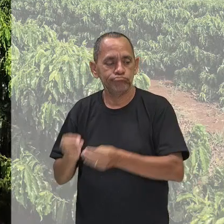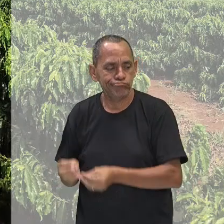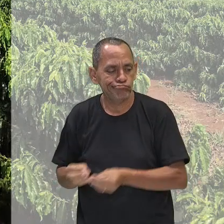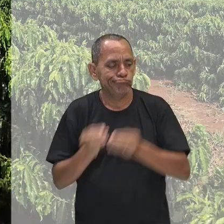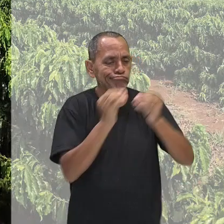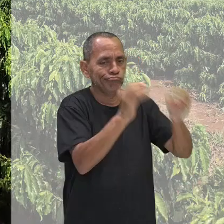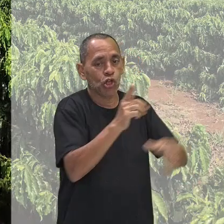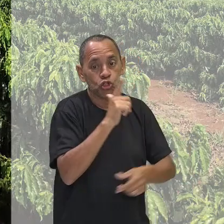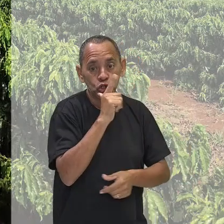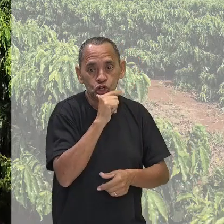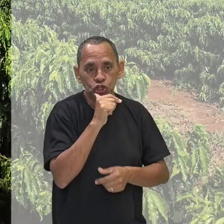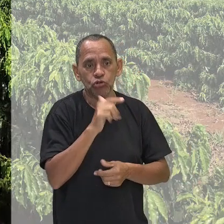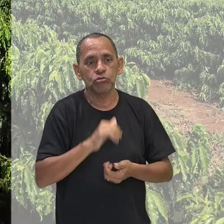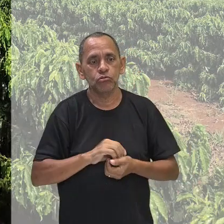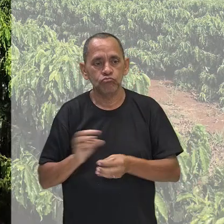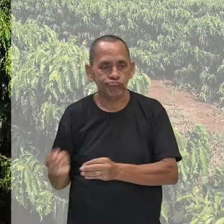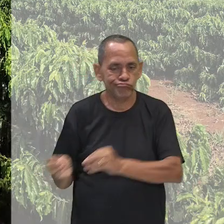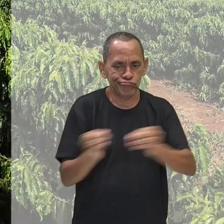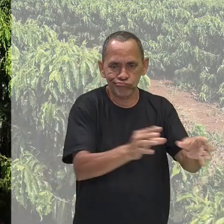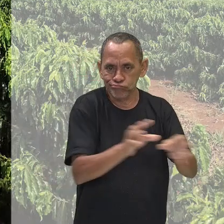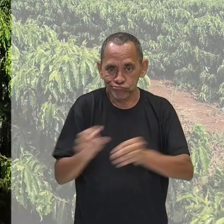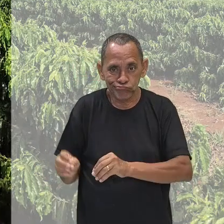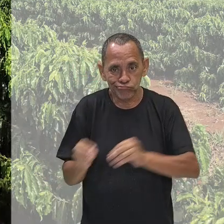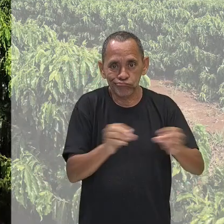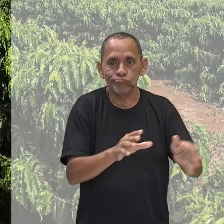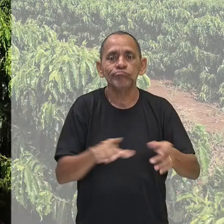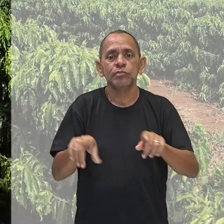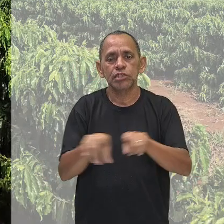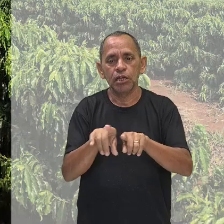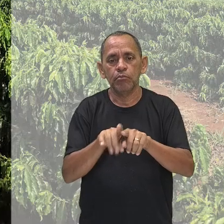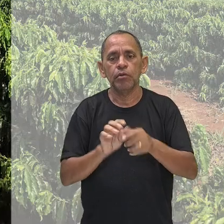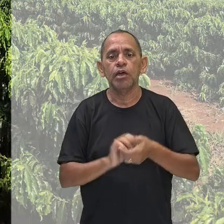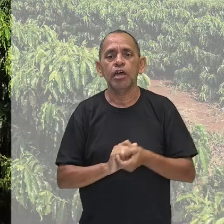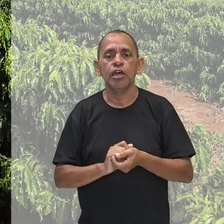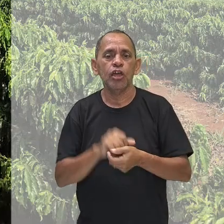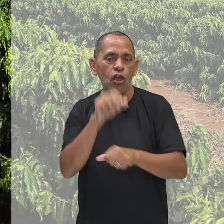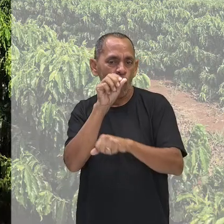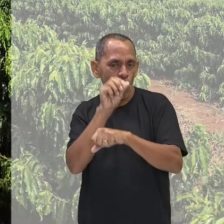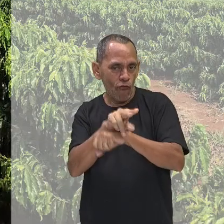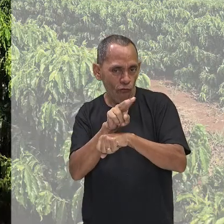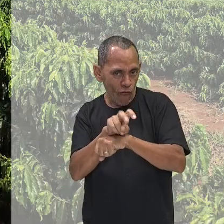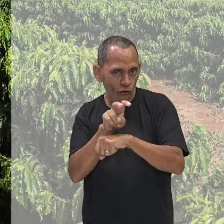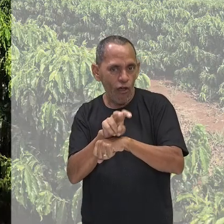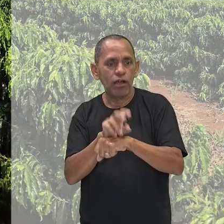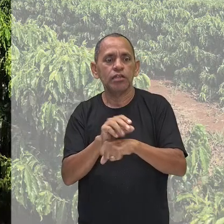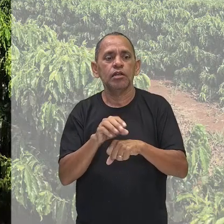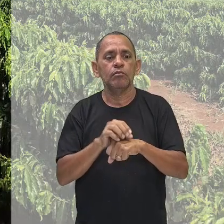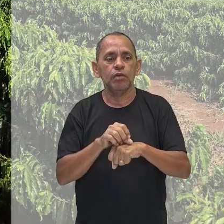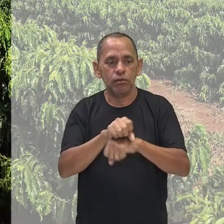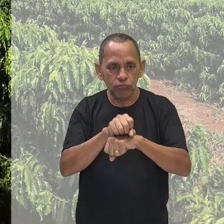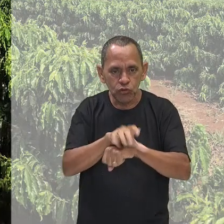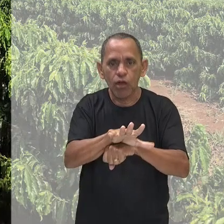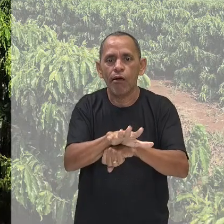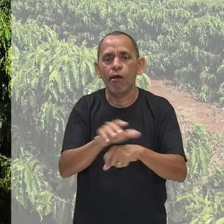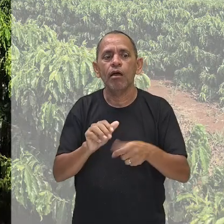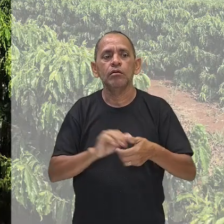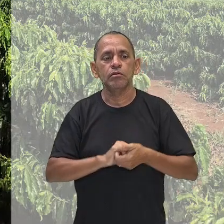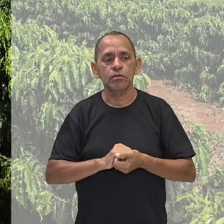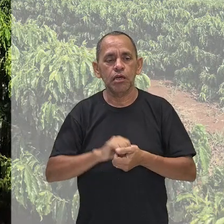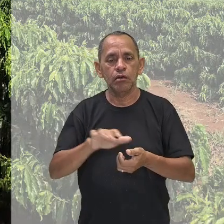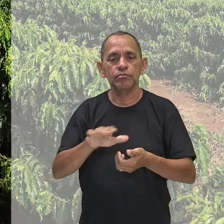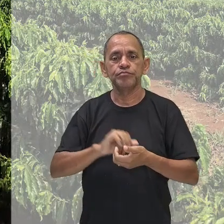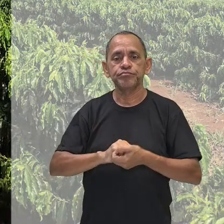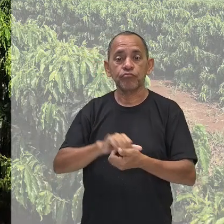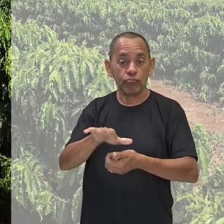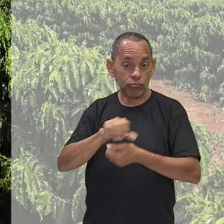que desembocariam ali no Paraguai, levando à contaminação de grande parte da população paraguaia. Foi uma